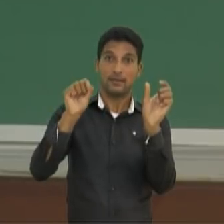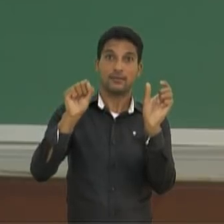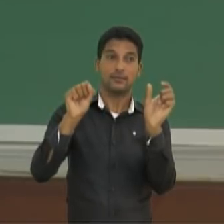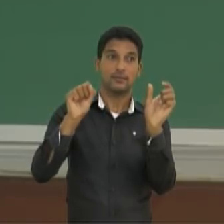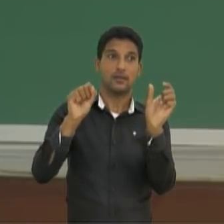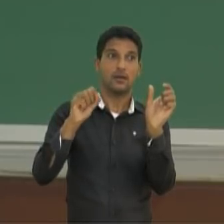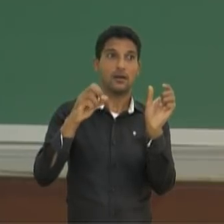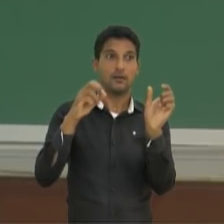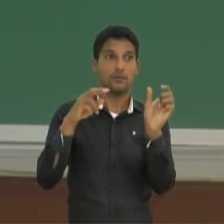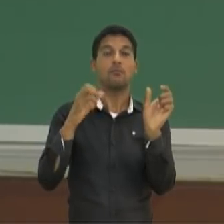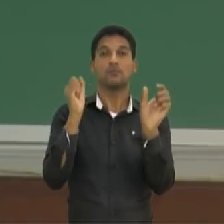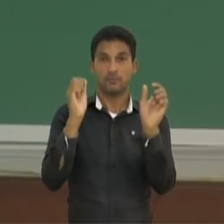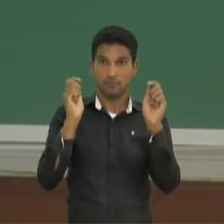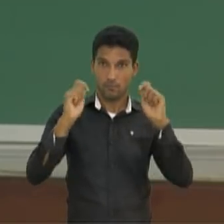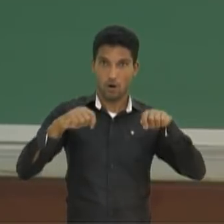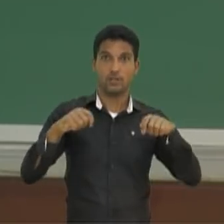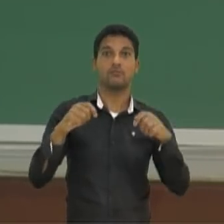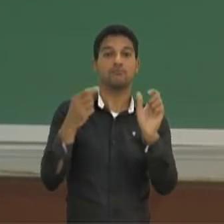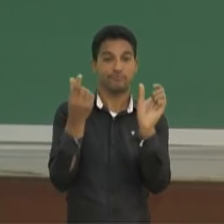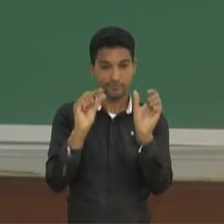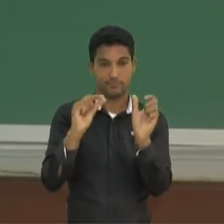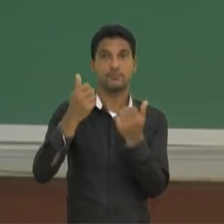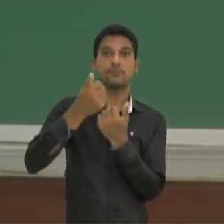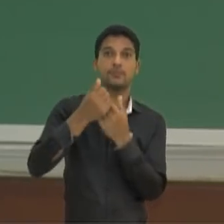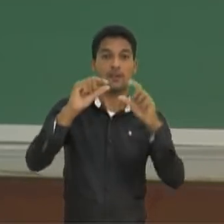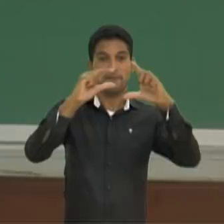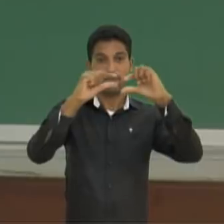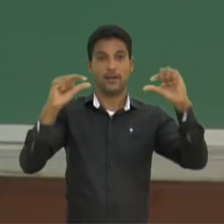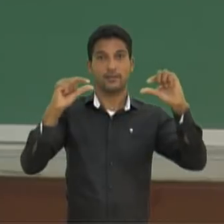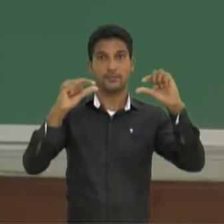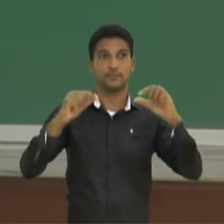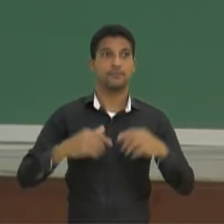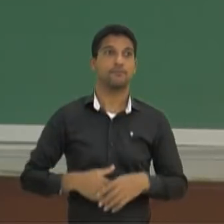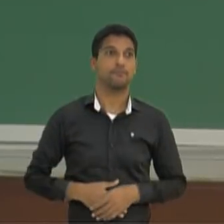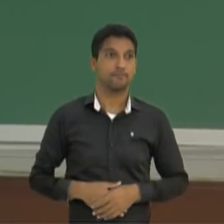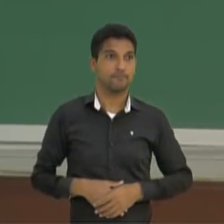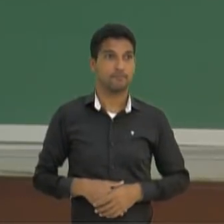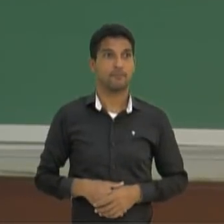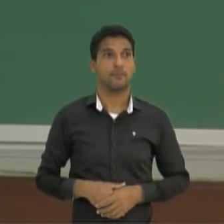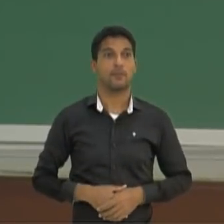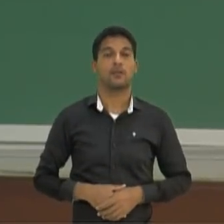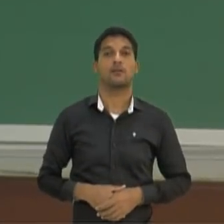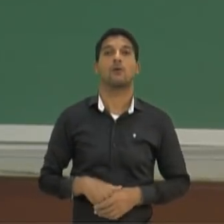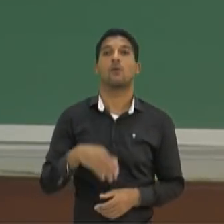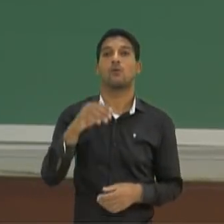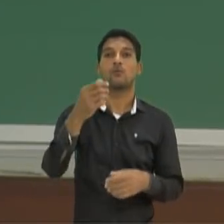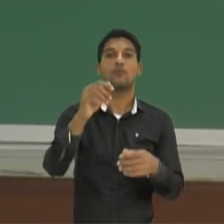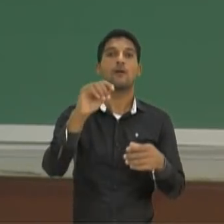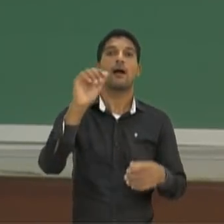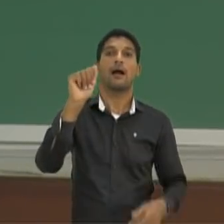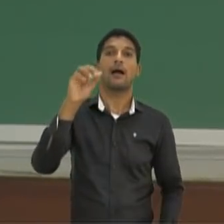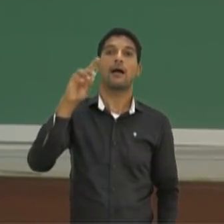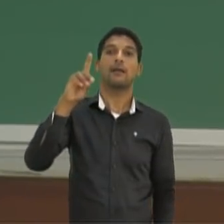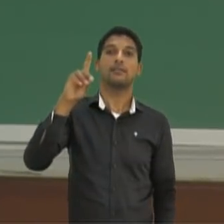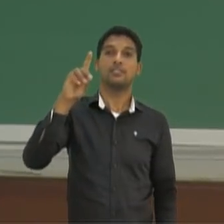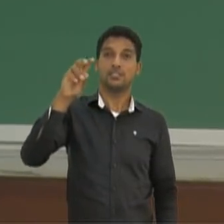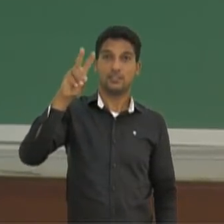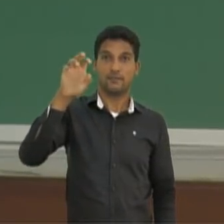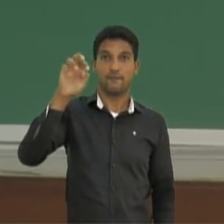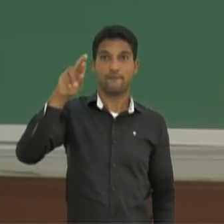uma delas, numa frase, ela adquire o mesmo sentido, que é o sentido do adversário, da adversidade, né,